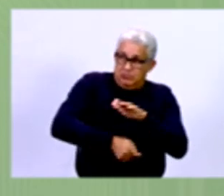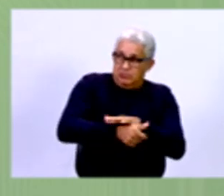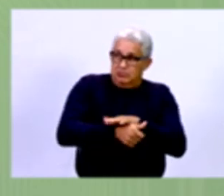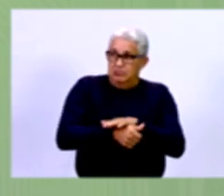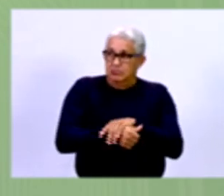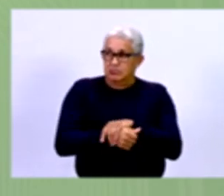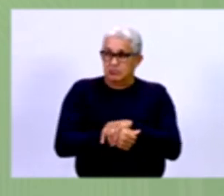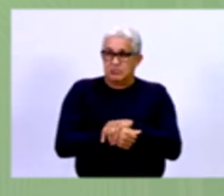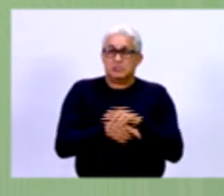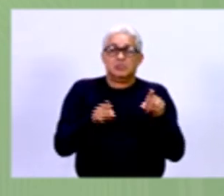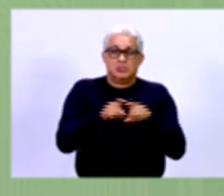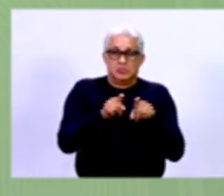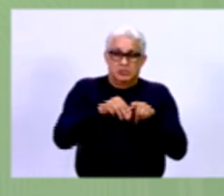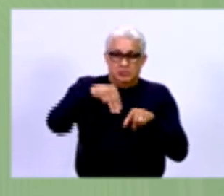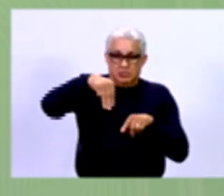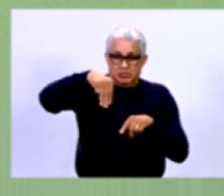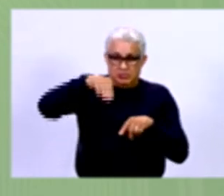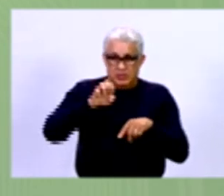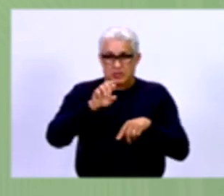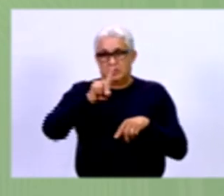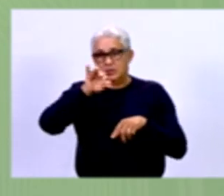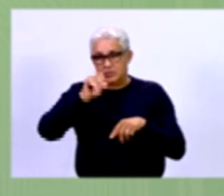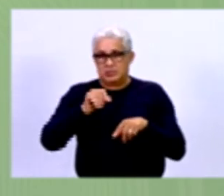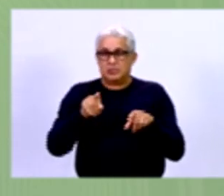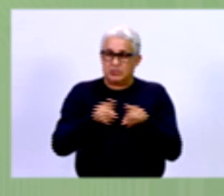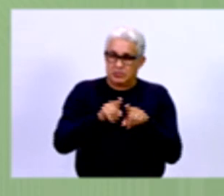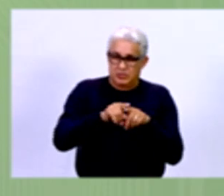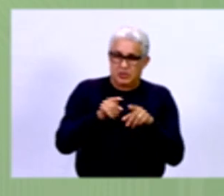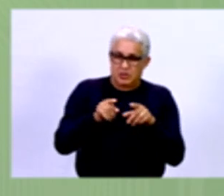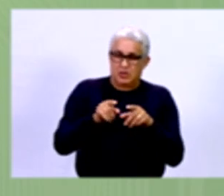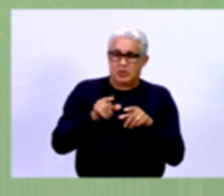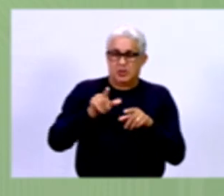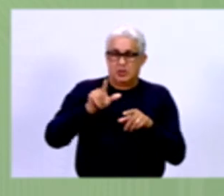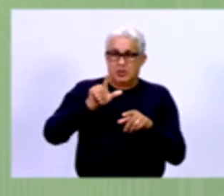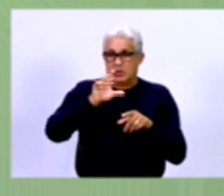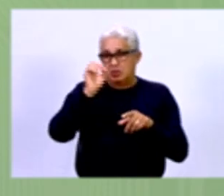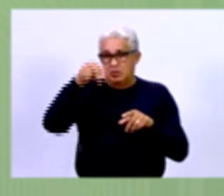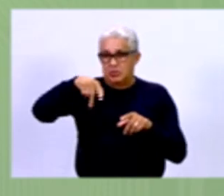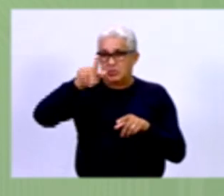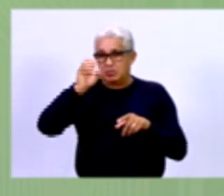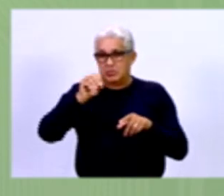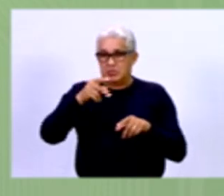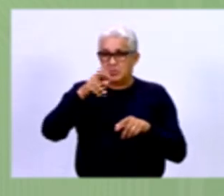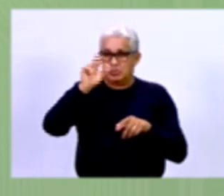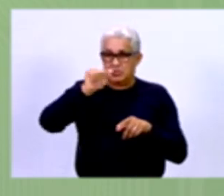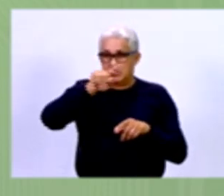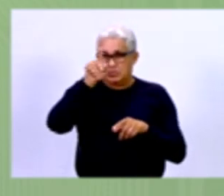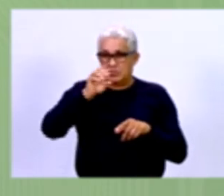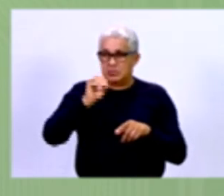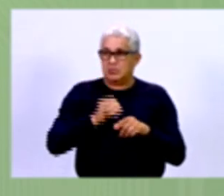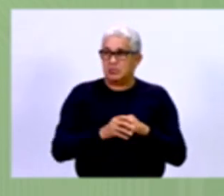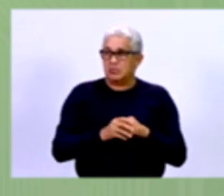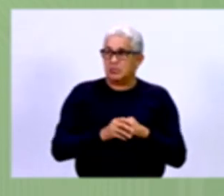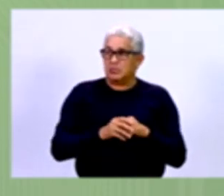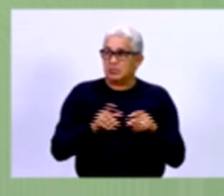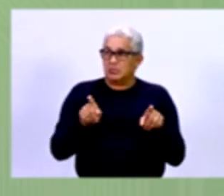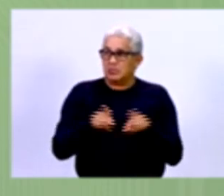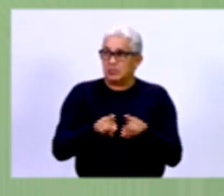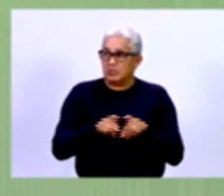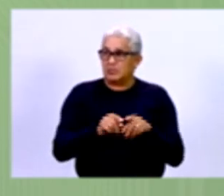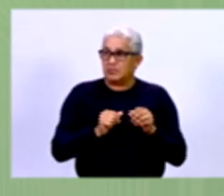também médio e longo prazo, investimento e reinvestimento direto, chamado IED,